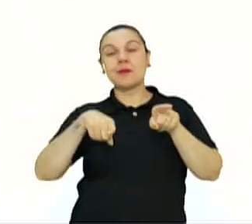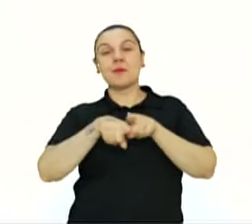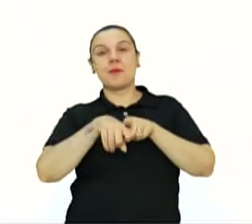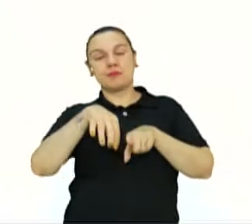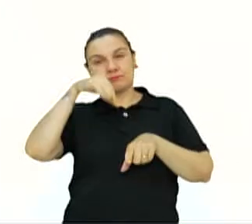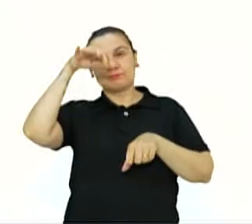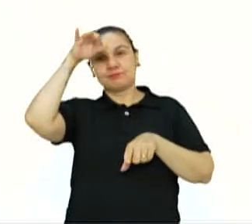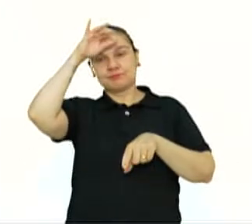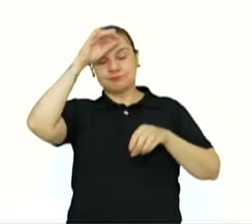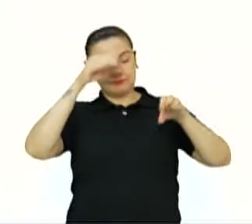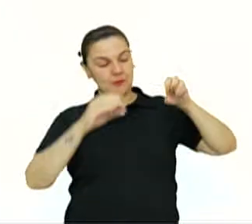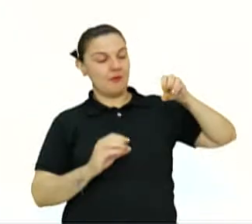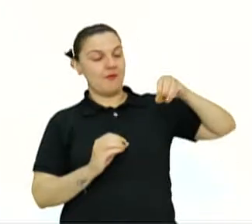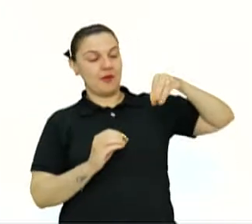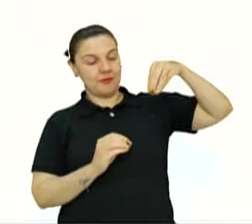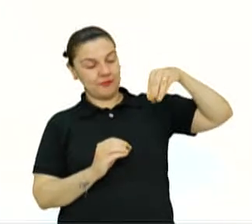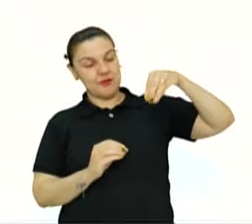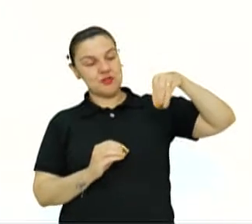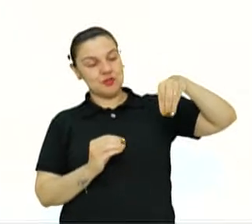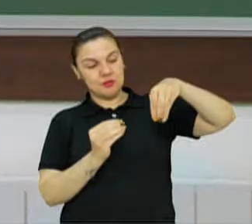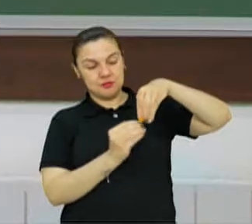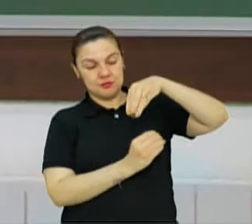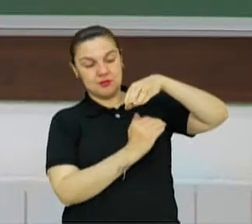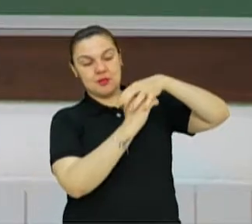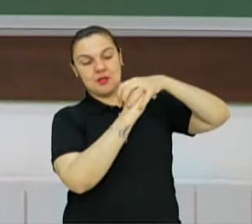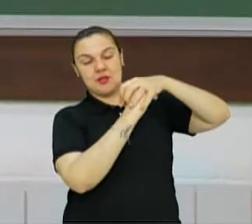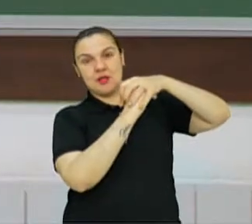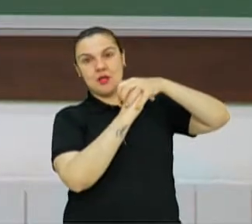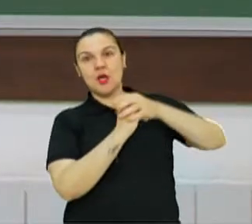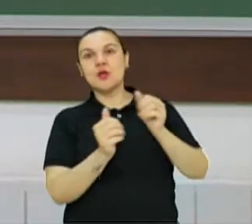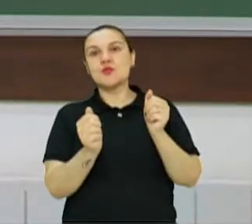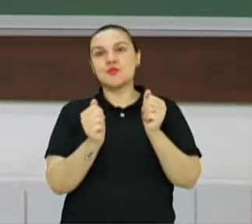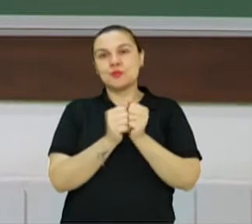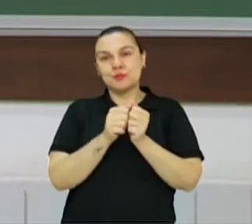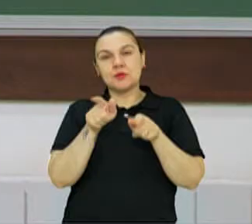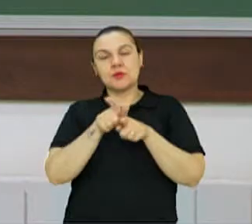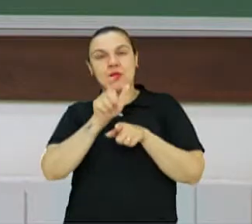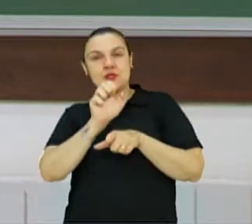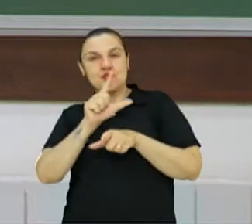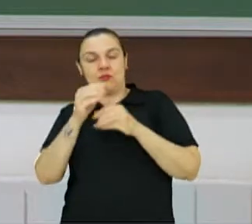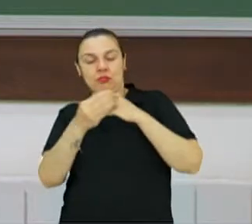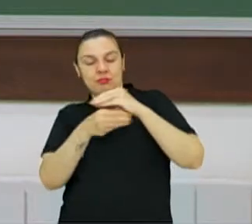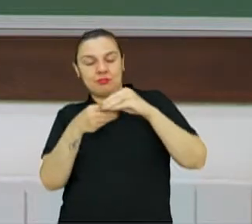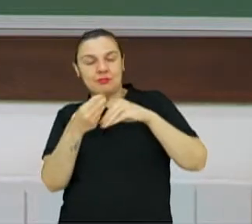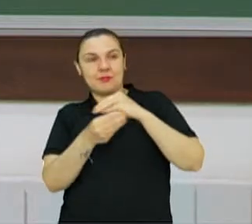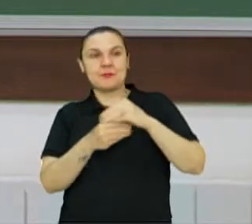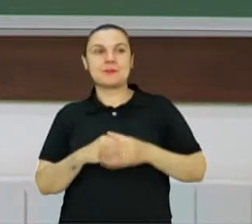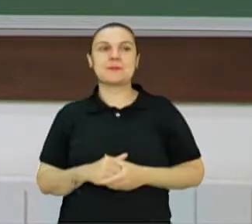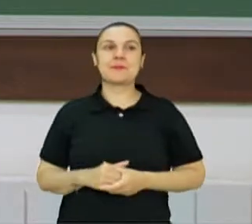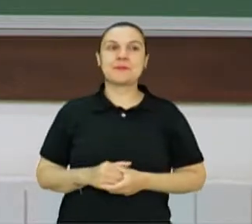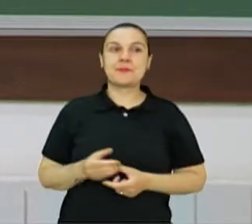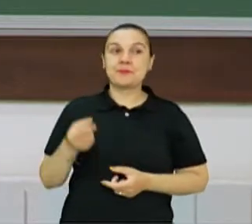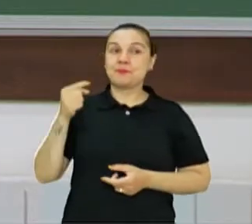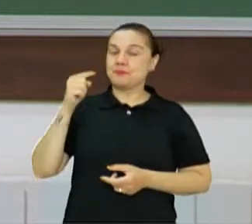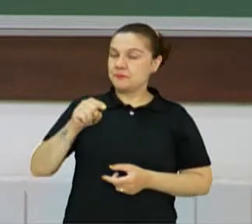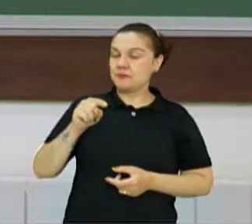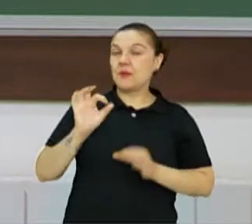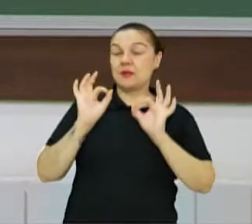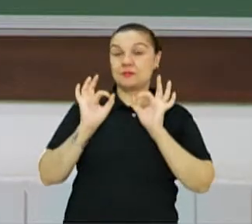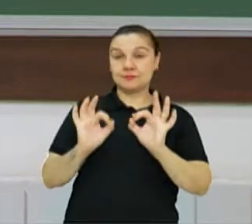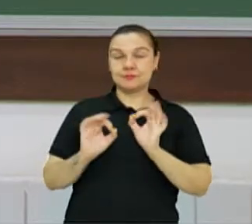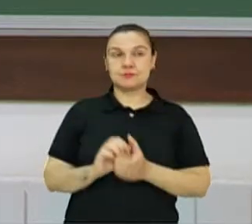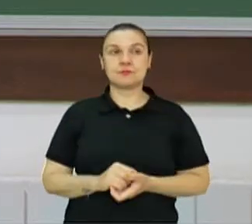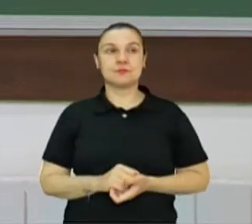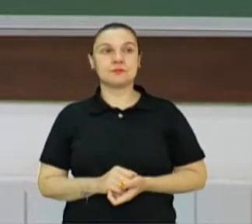colocado no interior da vagina da mulher, geralmente associado lá com um gel espermicida, para que, né, de fato,